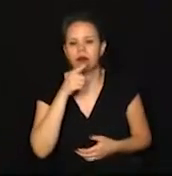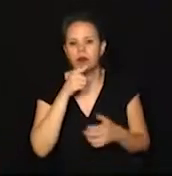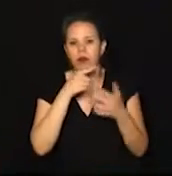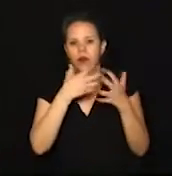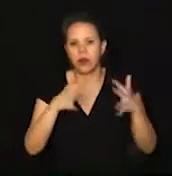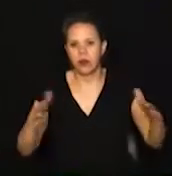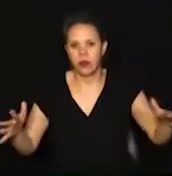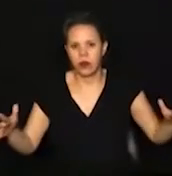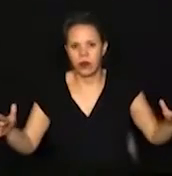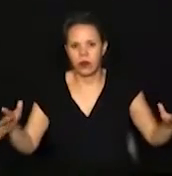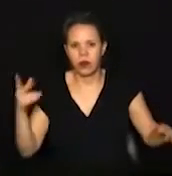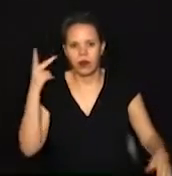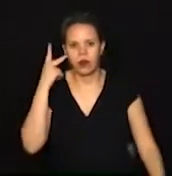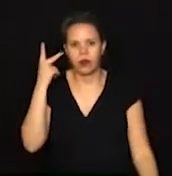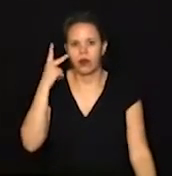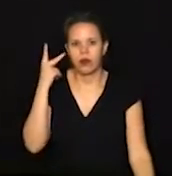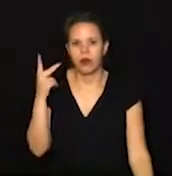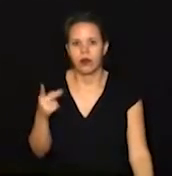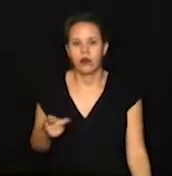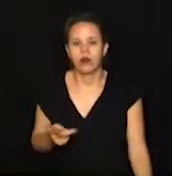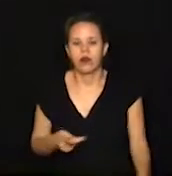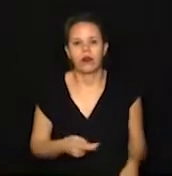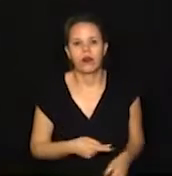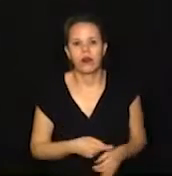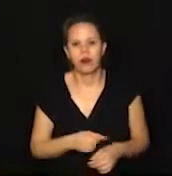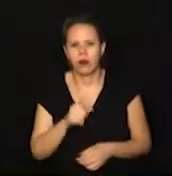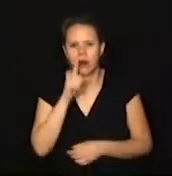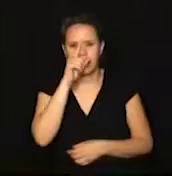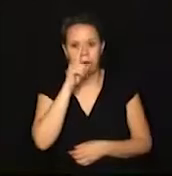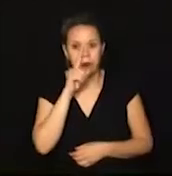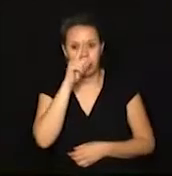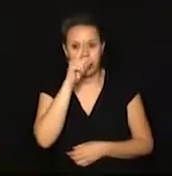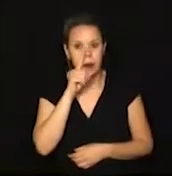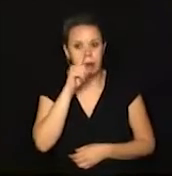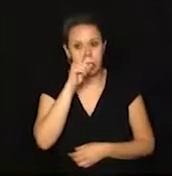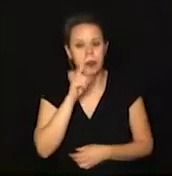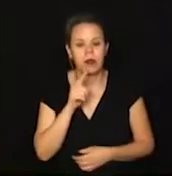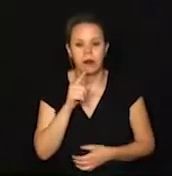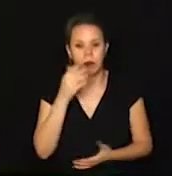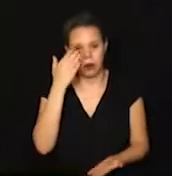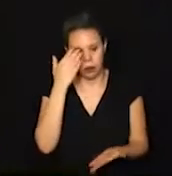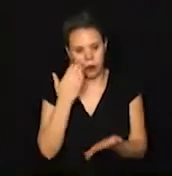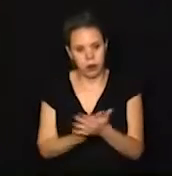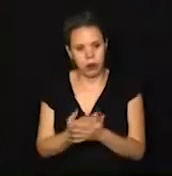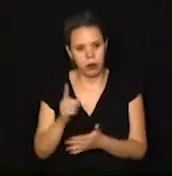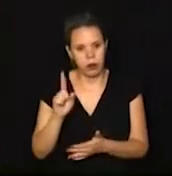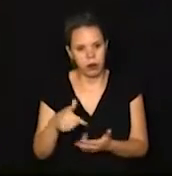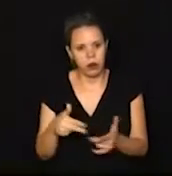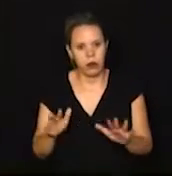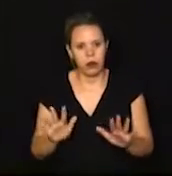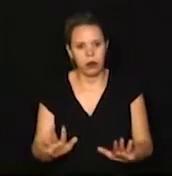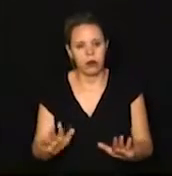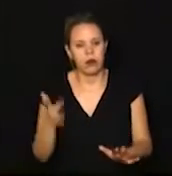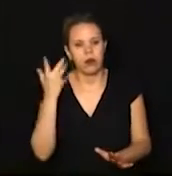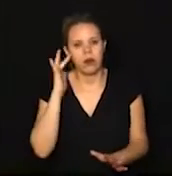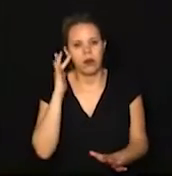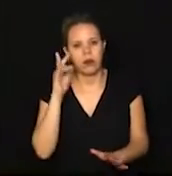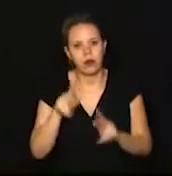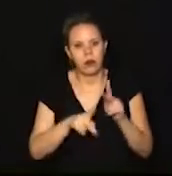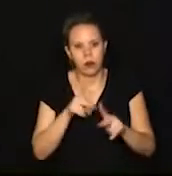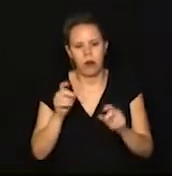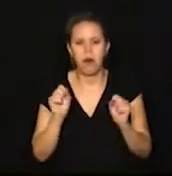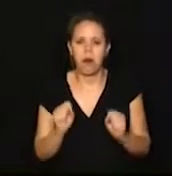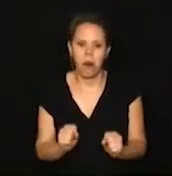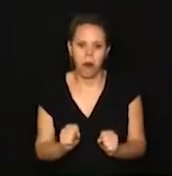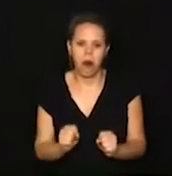do litoral de São Paulo são coisas muito perigosas, a gente tem que acreditar nisso. Mas eu acho que as pessoas